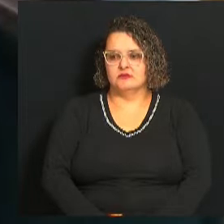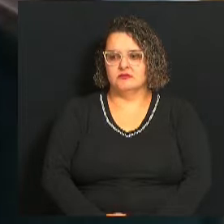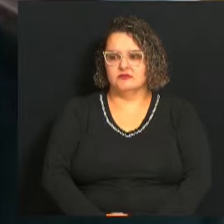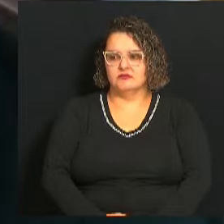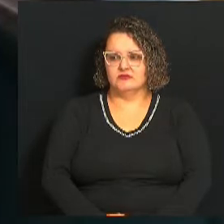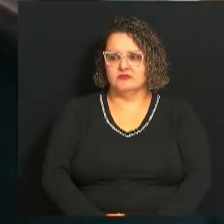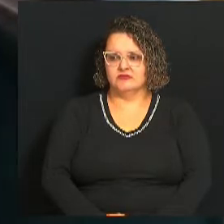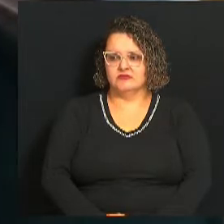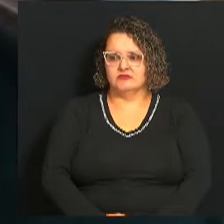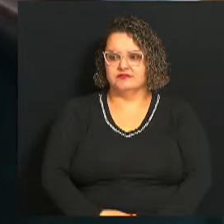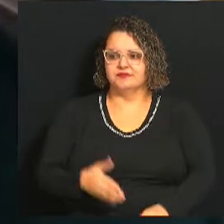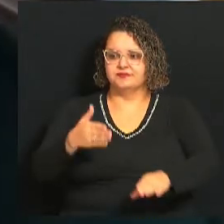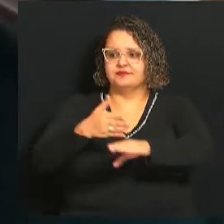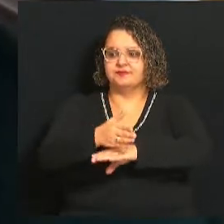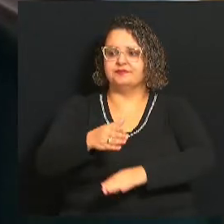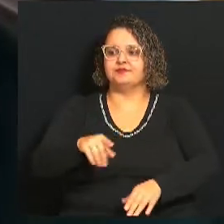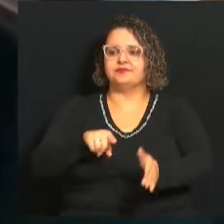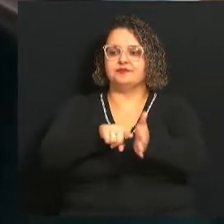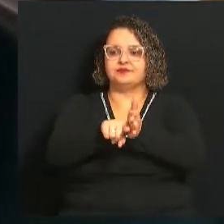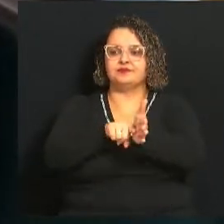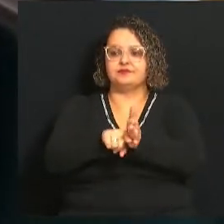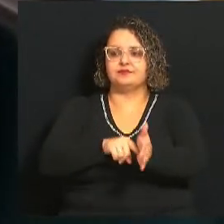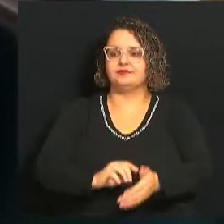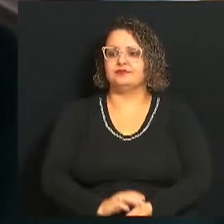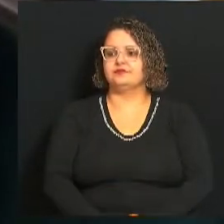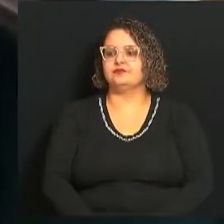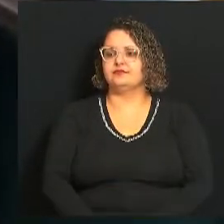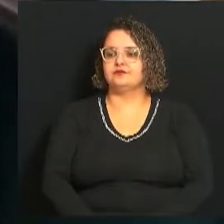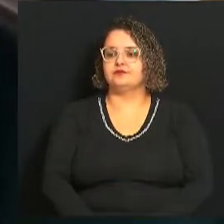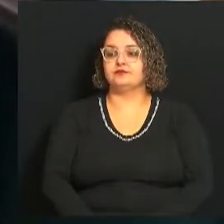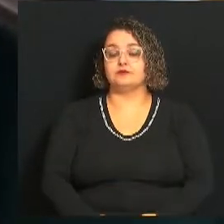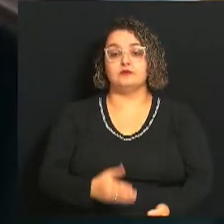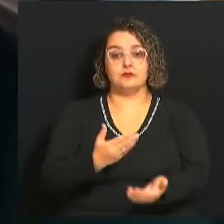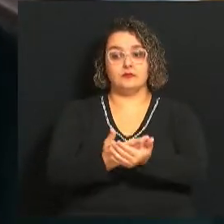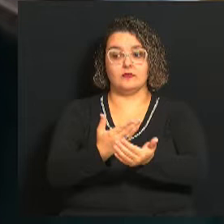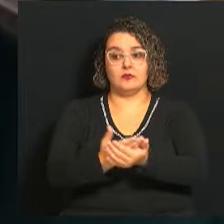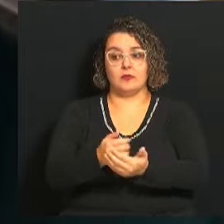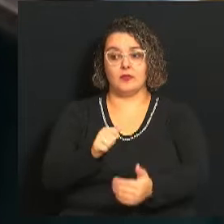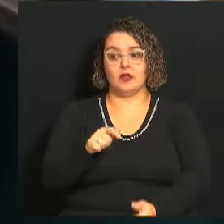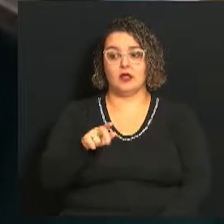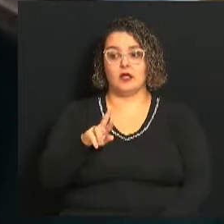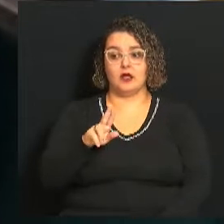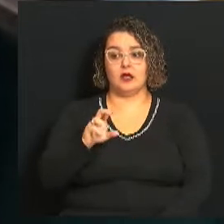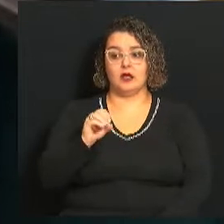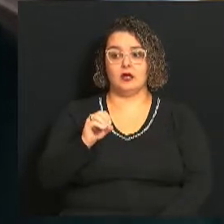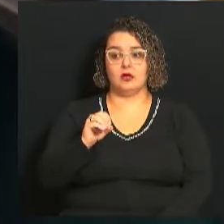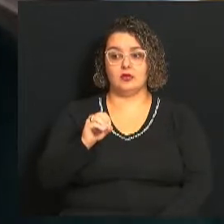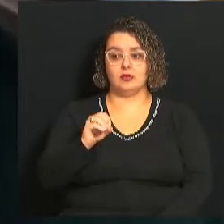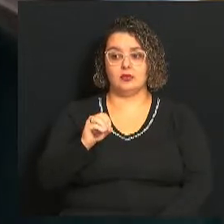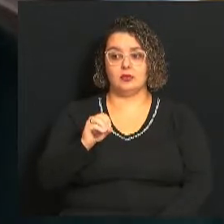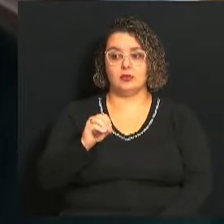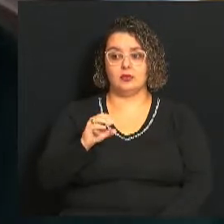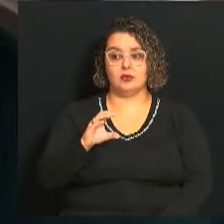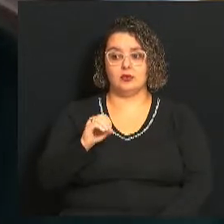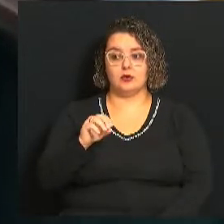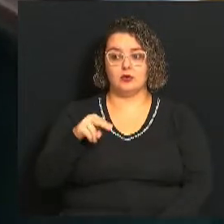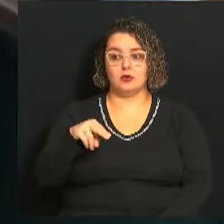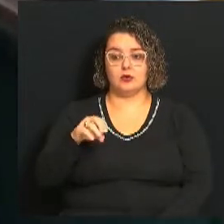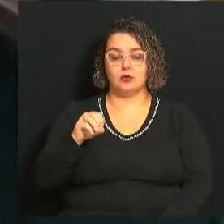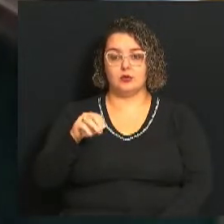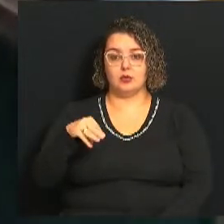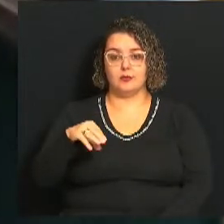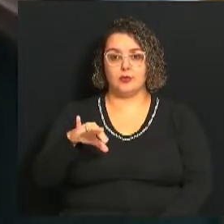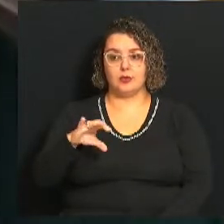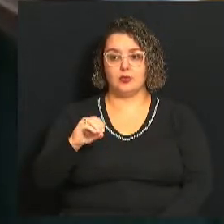então pesquisador do Instituto Agronômico na área de floricultura, o Luiz Mates